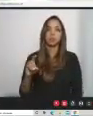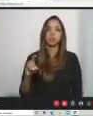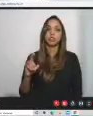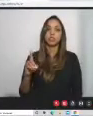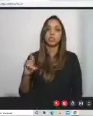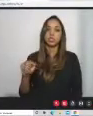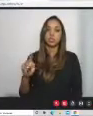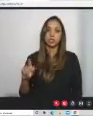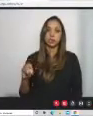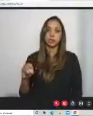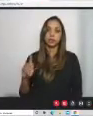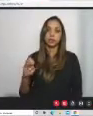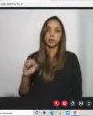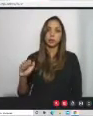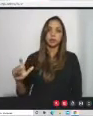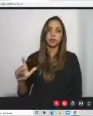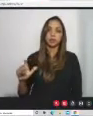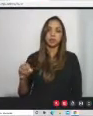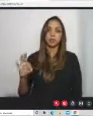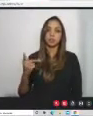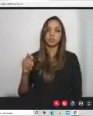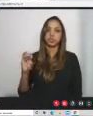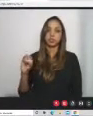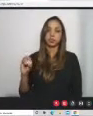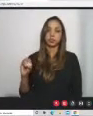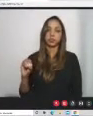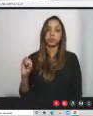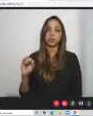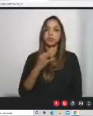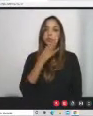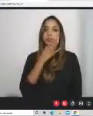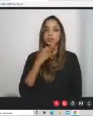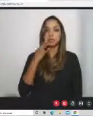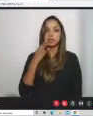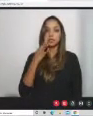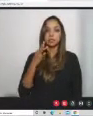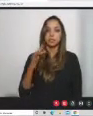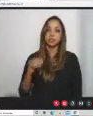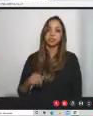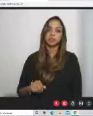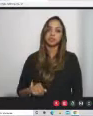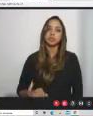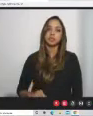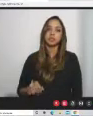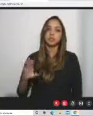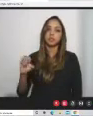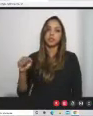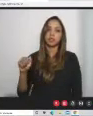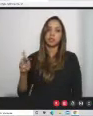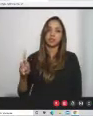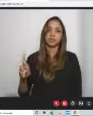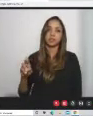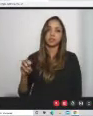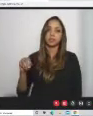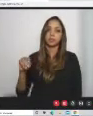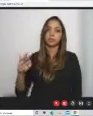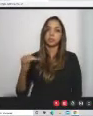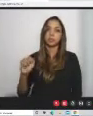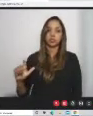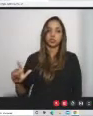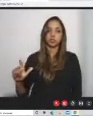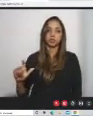Gabriel César, vereador Tiago Fernandes, vereadora Fativan Alves, vereador César Maia, vereador Michael Borges,